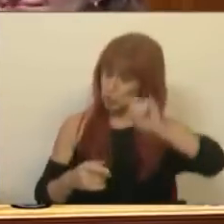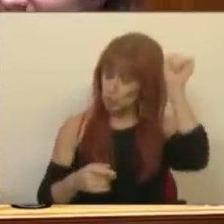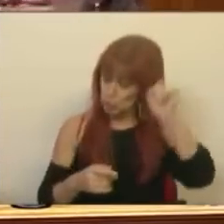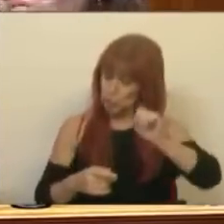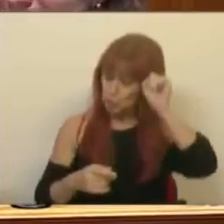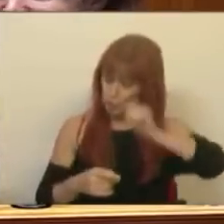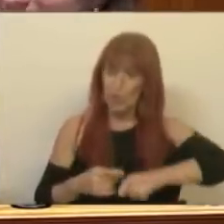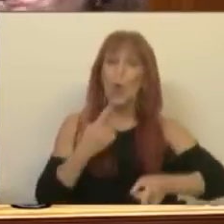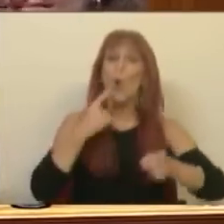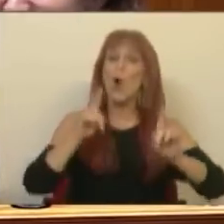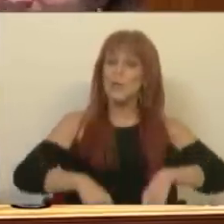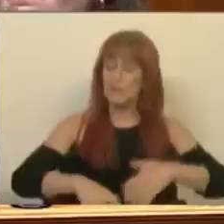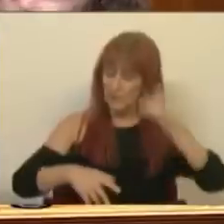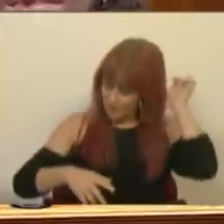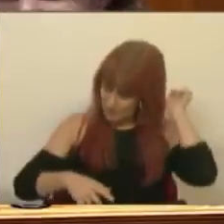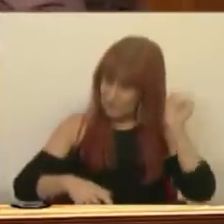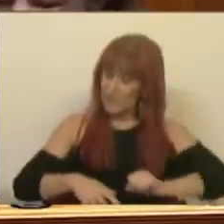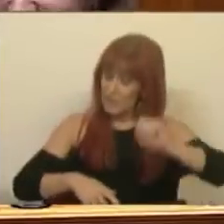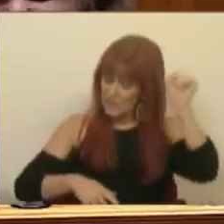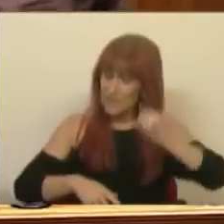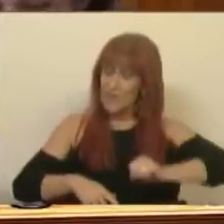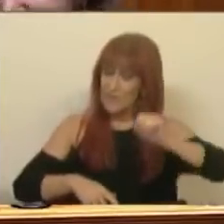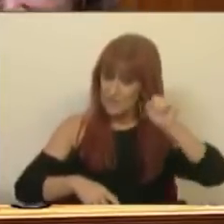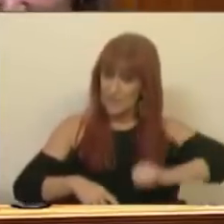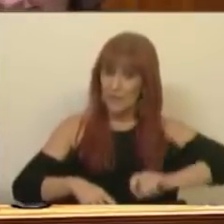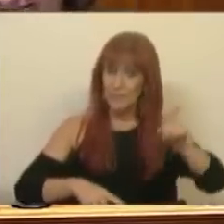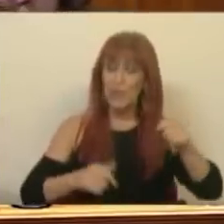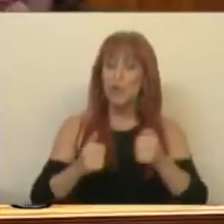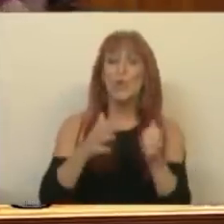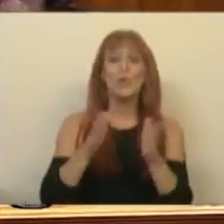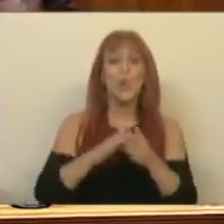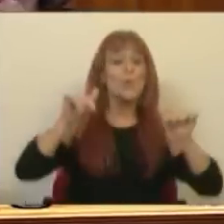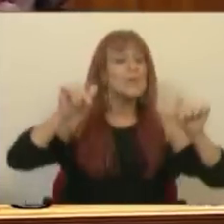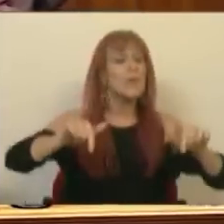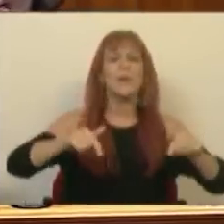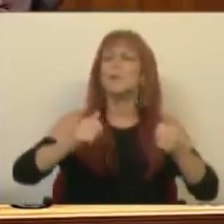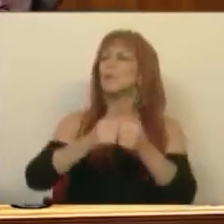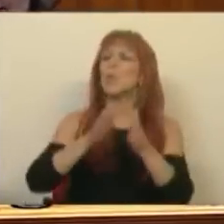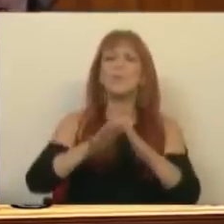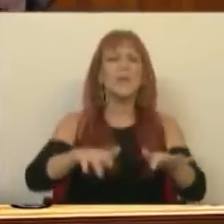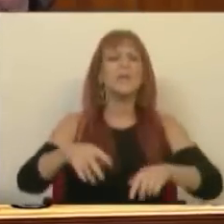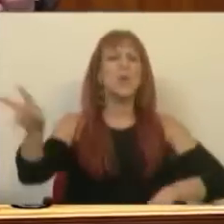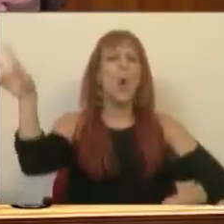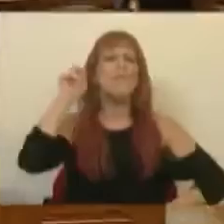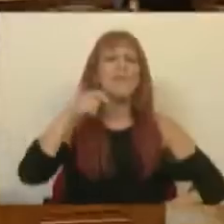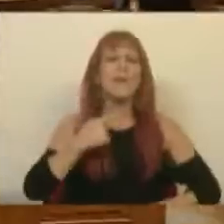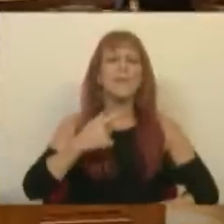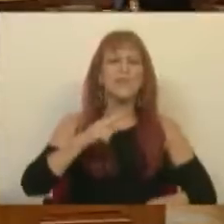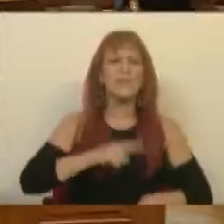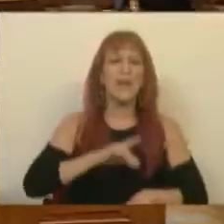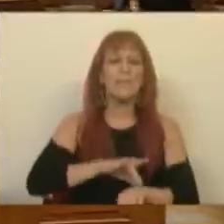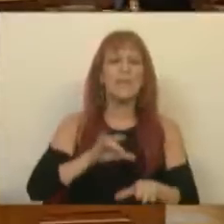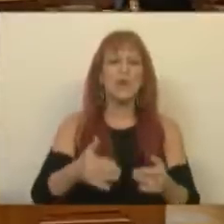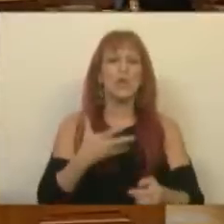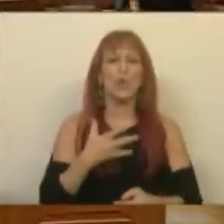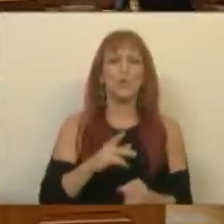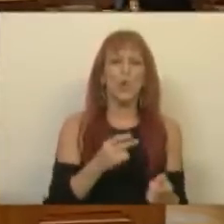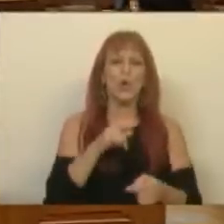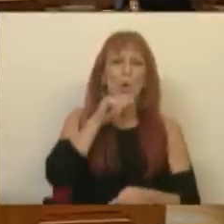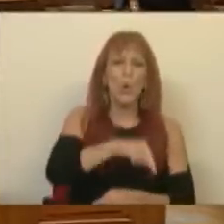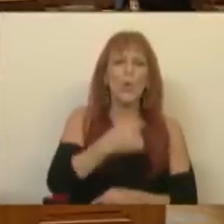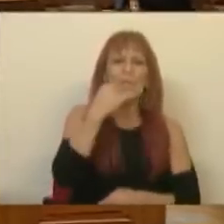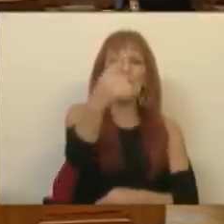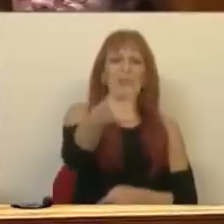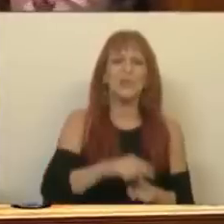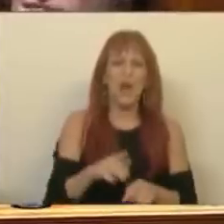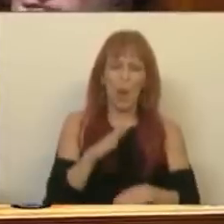sim voltamos a ser sim sim sim todos aqui todos aqui ouvimos em plena pandemia Doutor review a